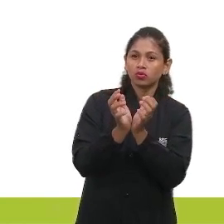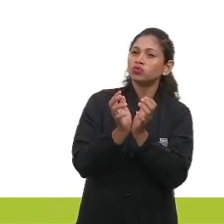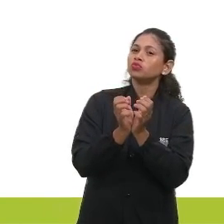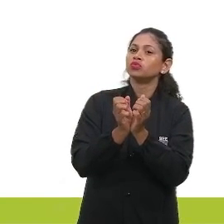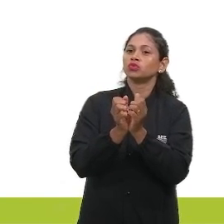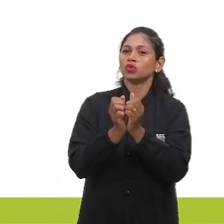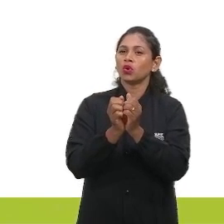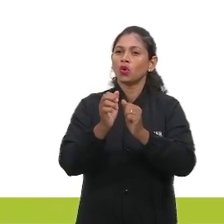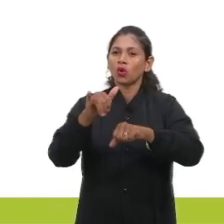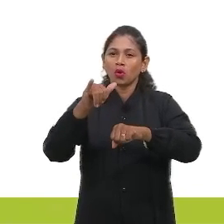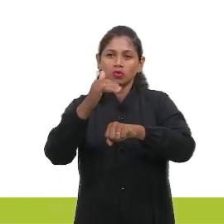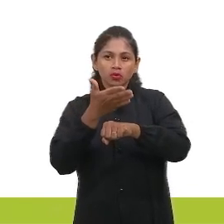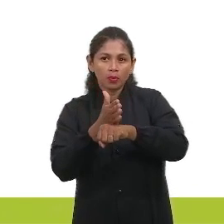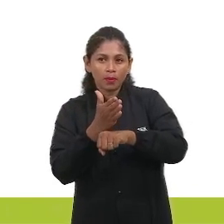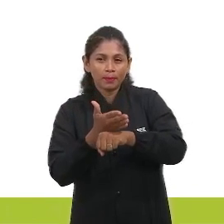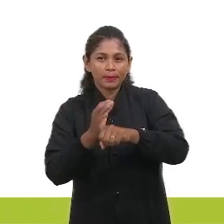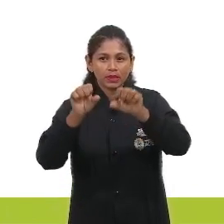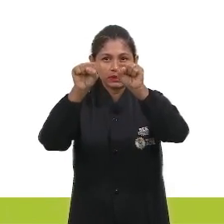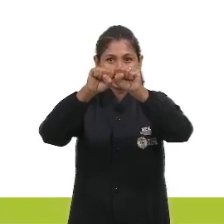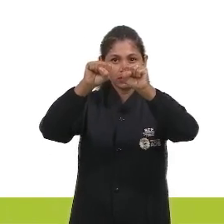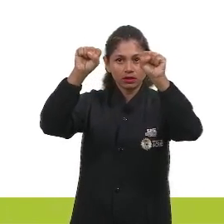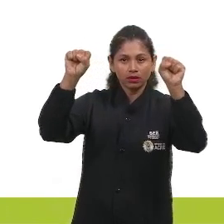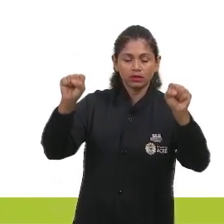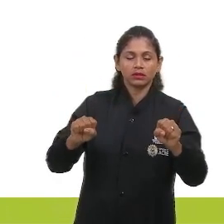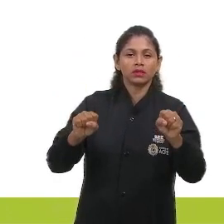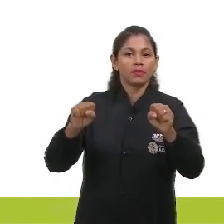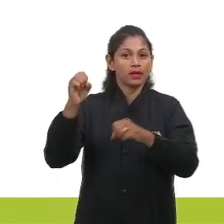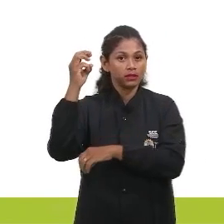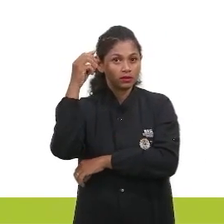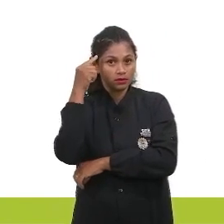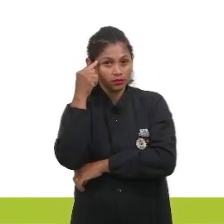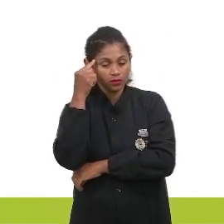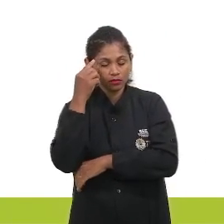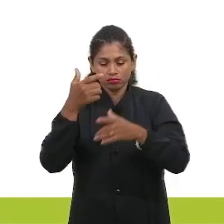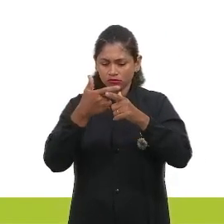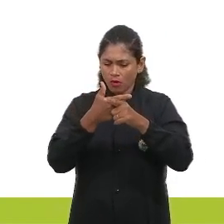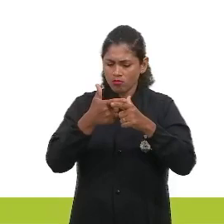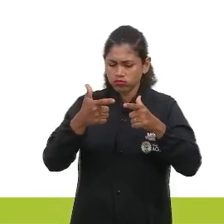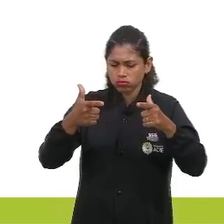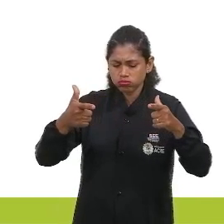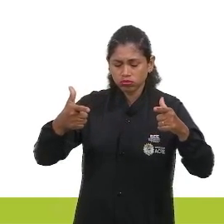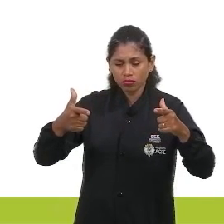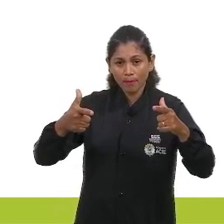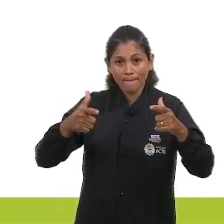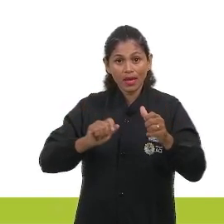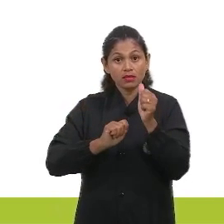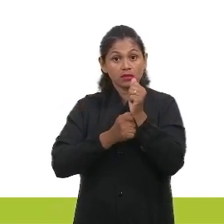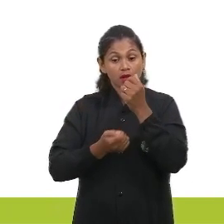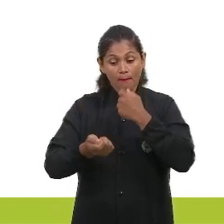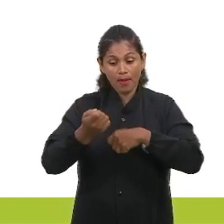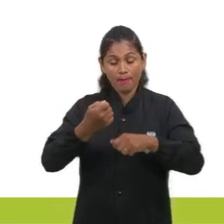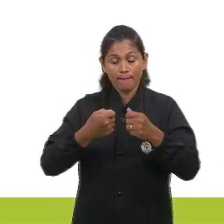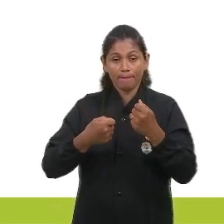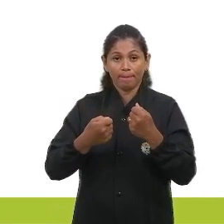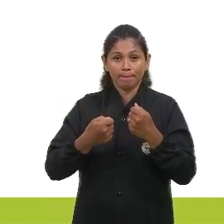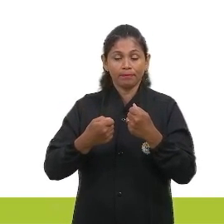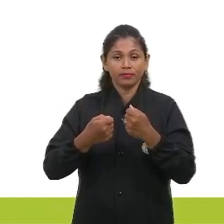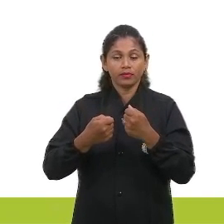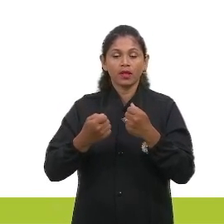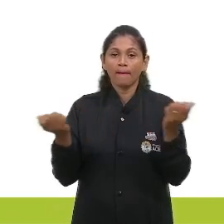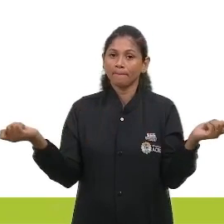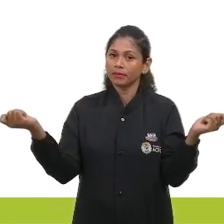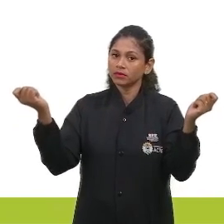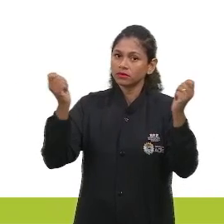das atividades sistemáticas e racionais que, com maior segurança e economia, permite